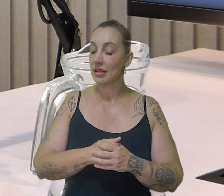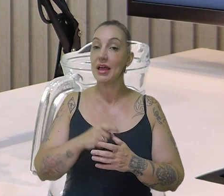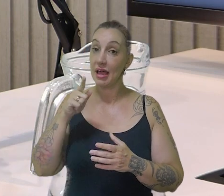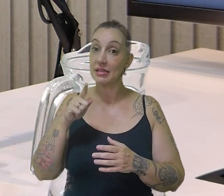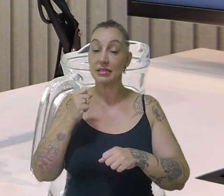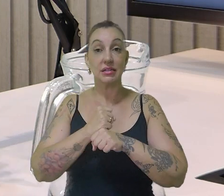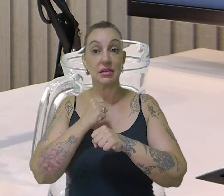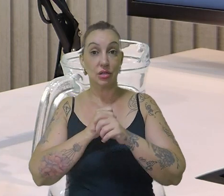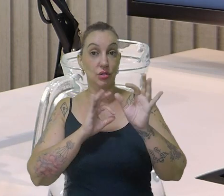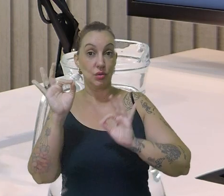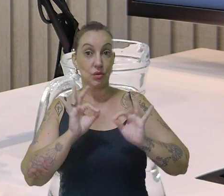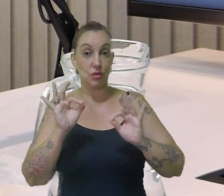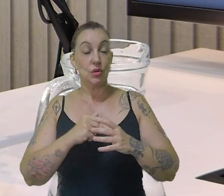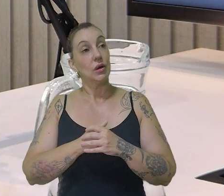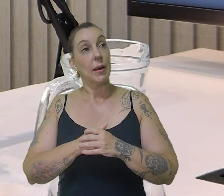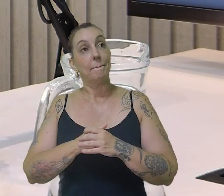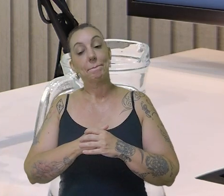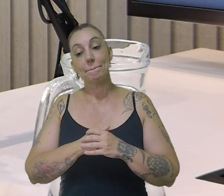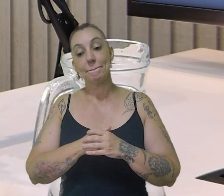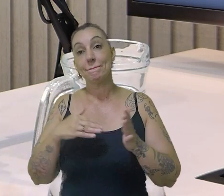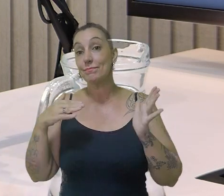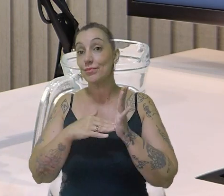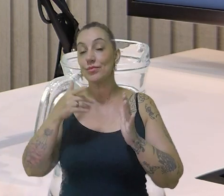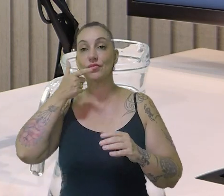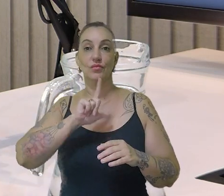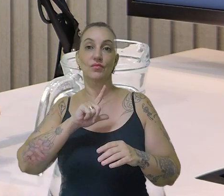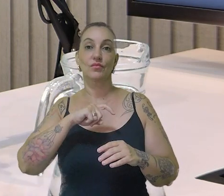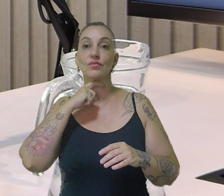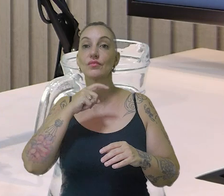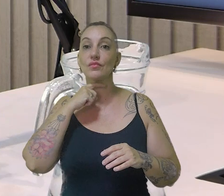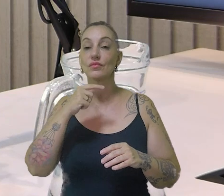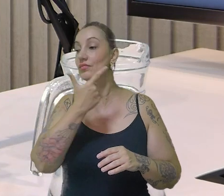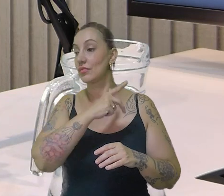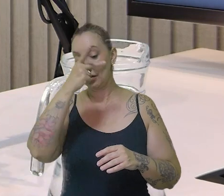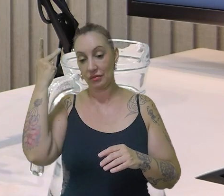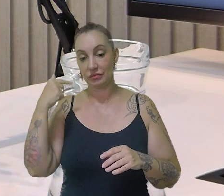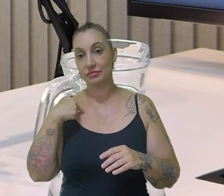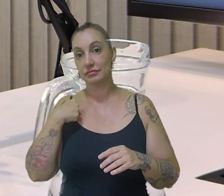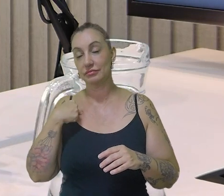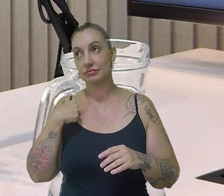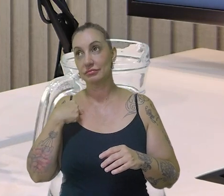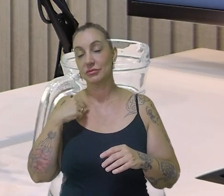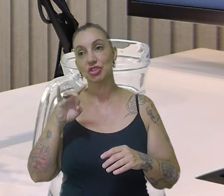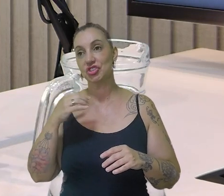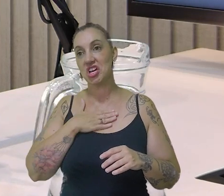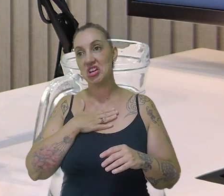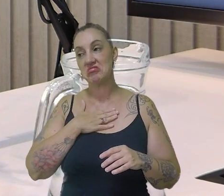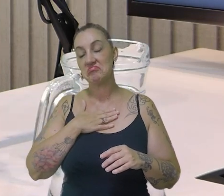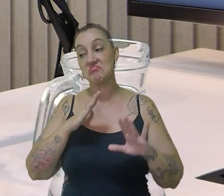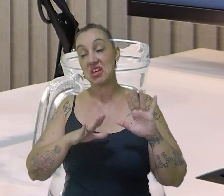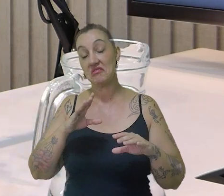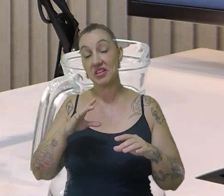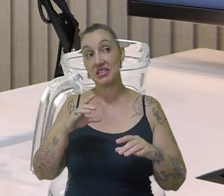dessas que eu montei operei e fiquei o máximo que eu assim ninguém nenhuma outra pessoa operou fo em TV runa eu acho posso estar